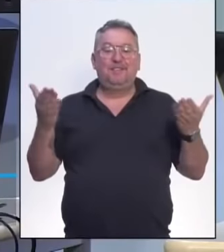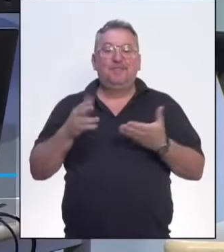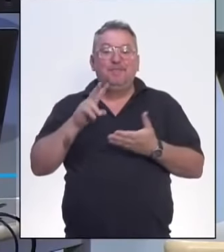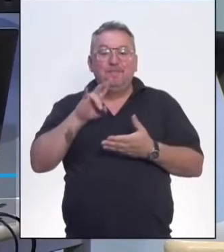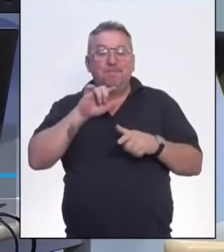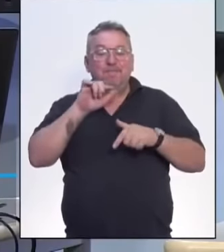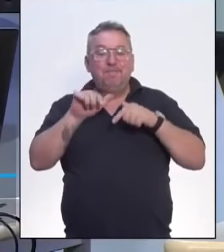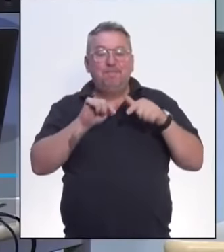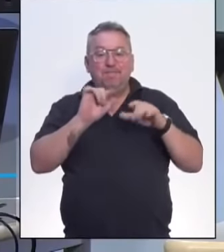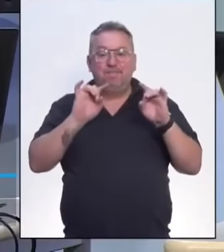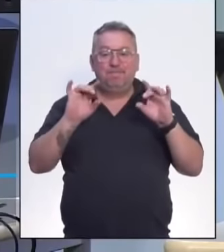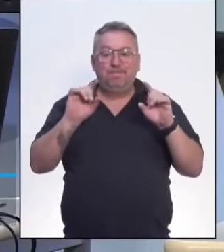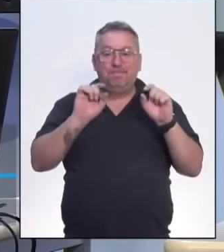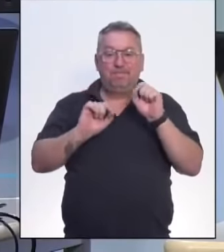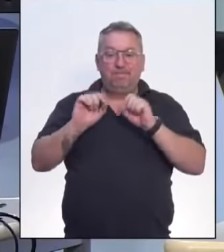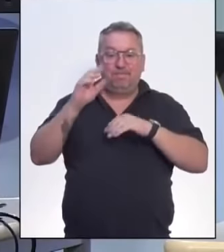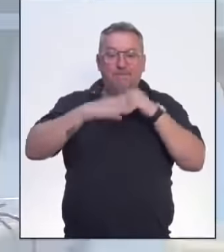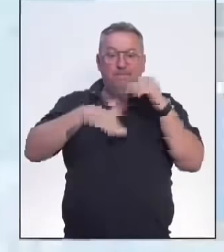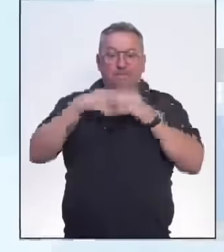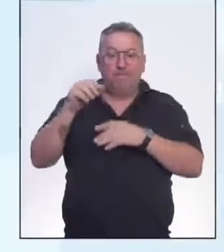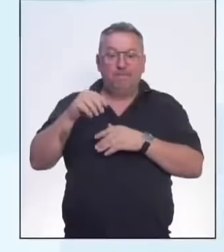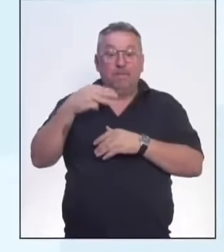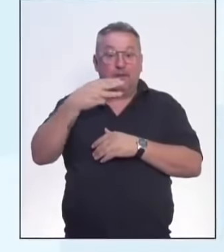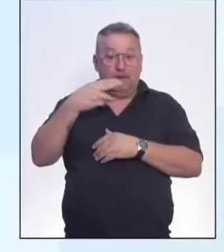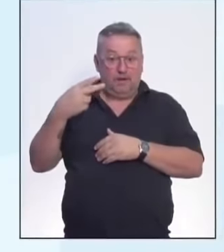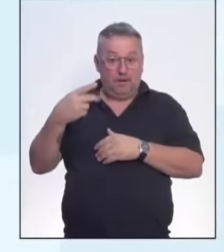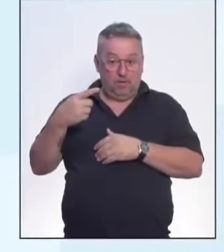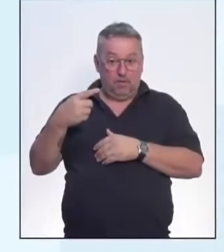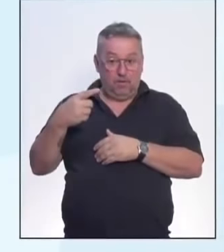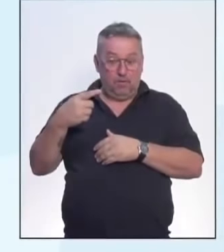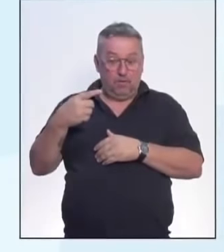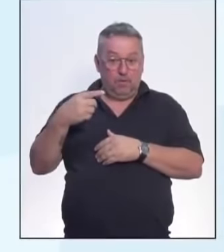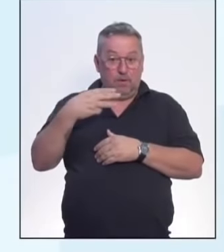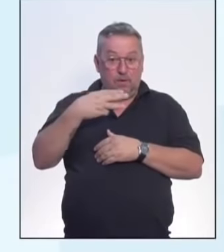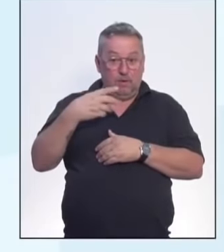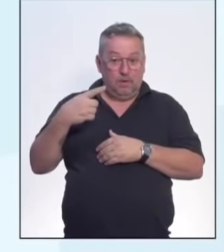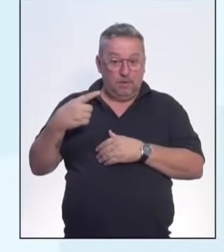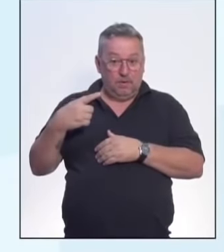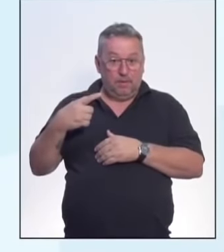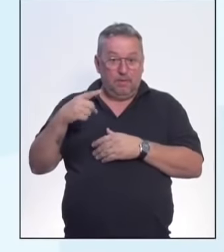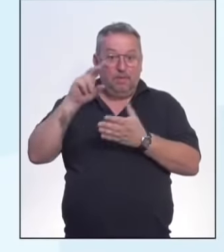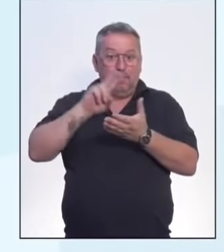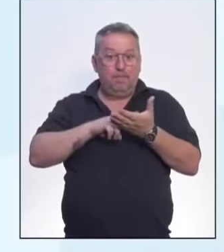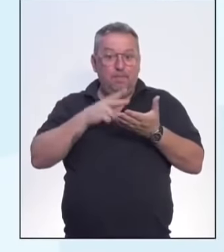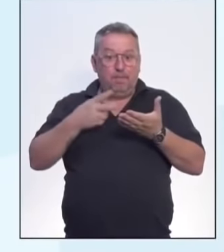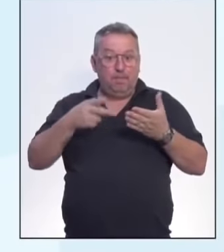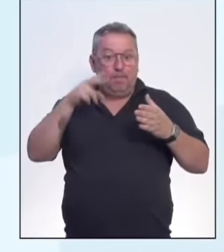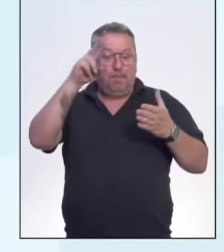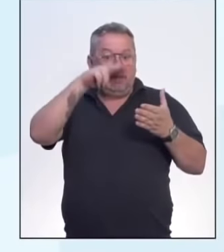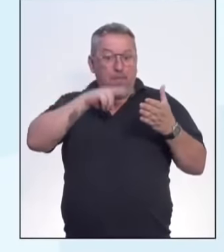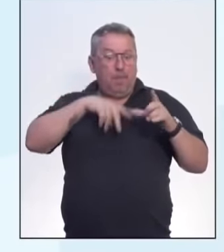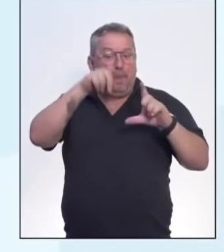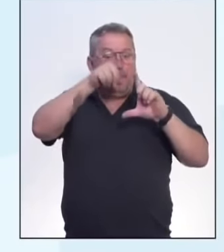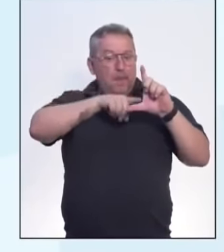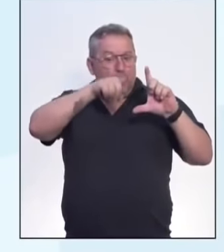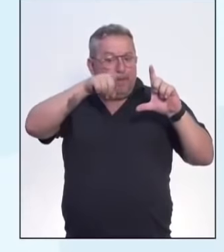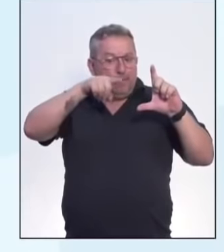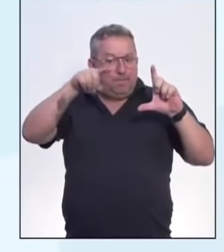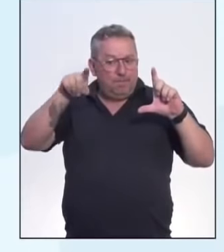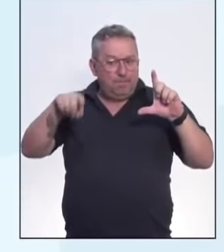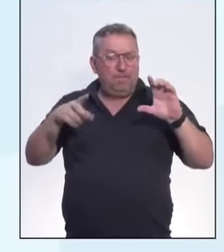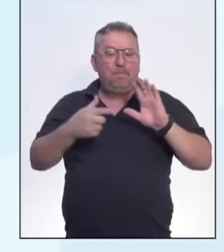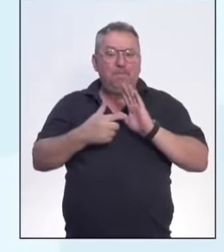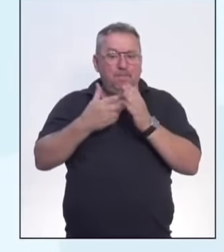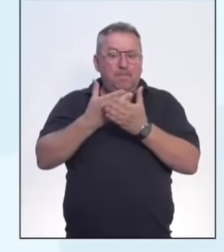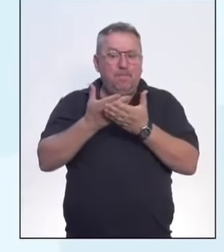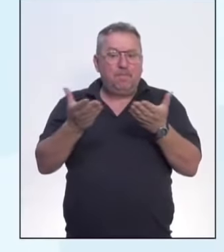trabalhar especificamente a habilidade 31, tudo bem? Que trata aí da interpretação de gráficos, e a gente vai mostrar para